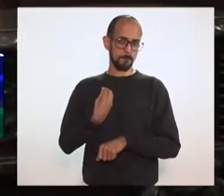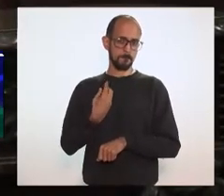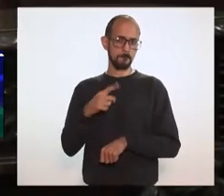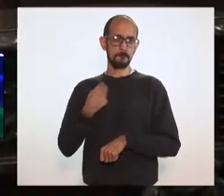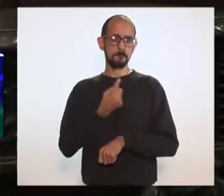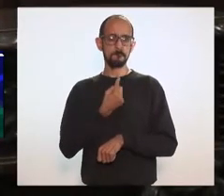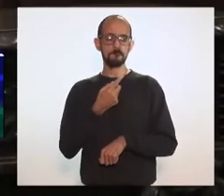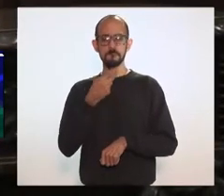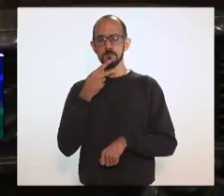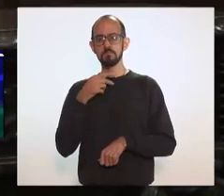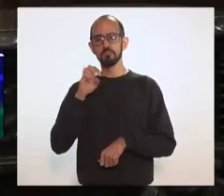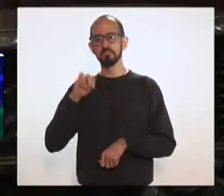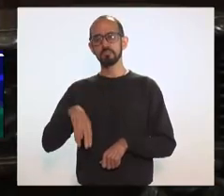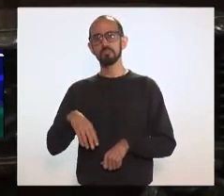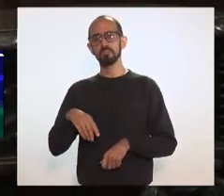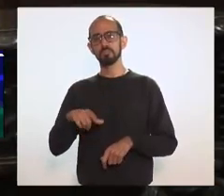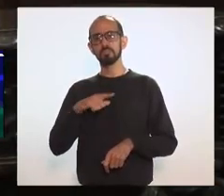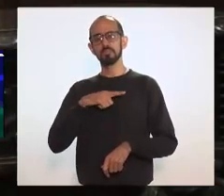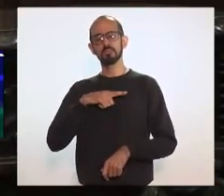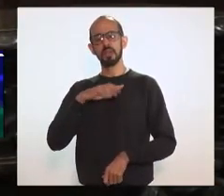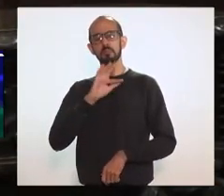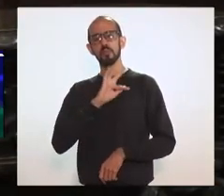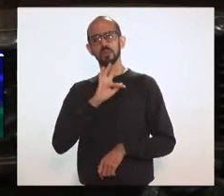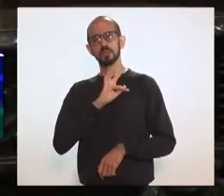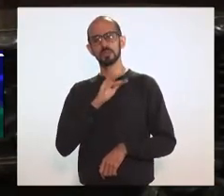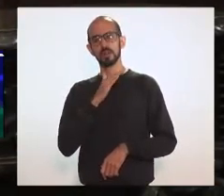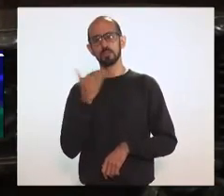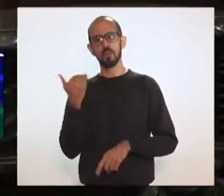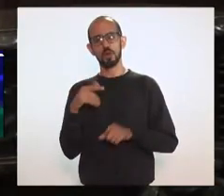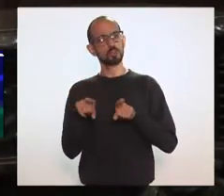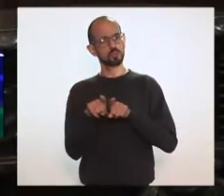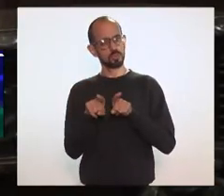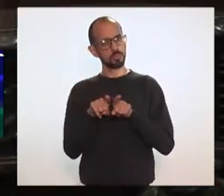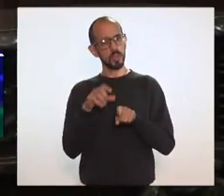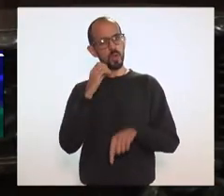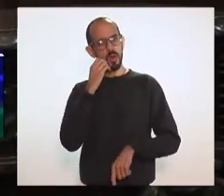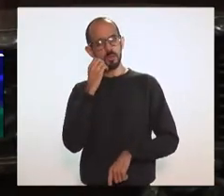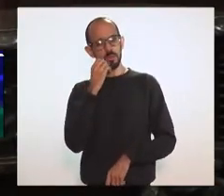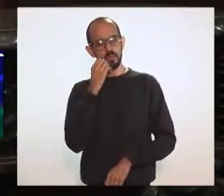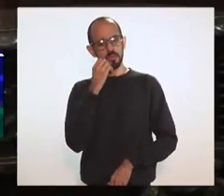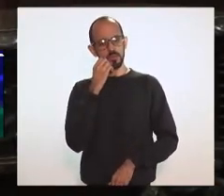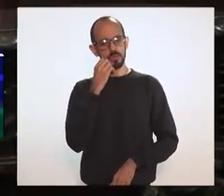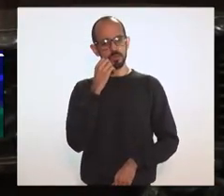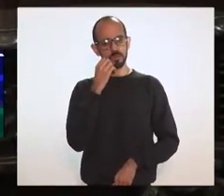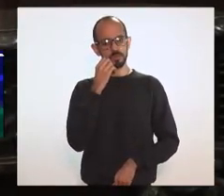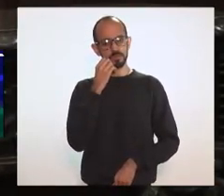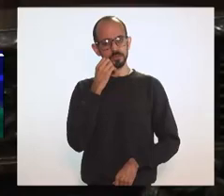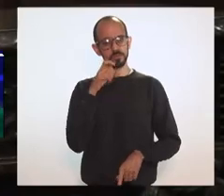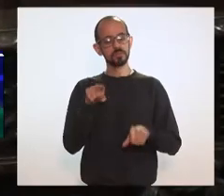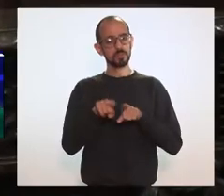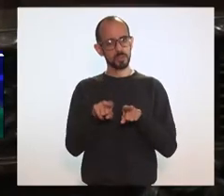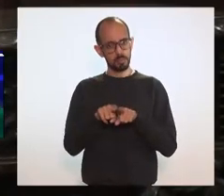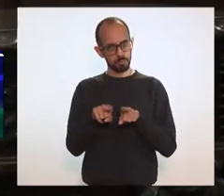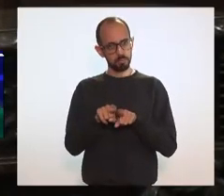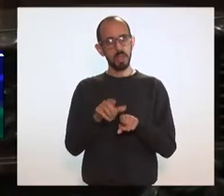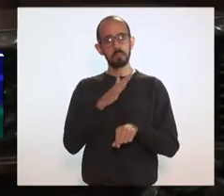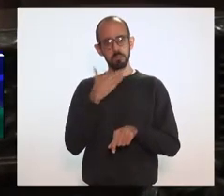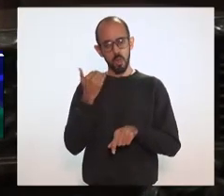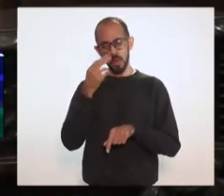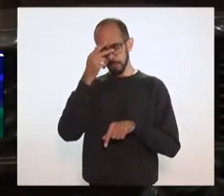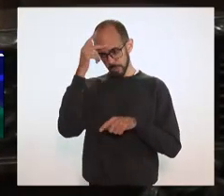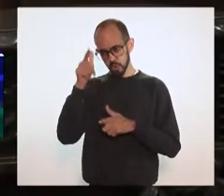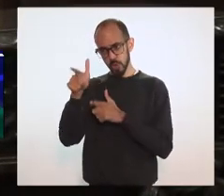que há policiais mortos nesse meio. Óbvio. Também morre quem atira. E